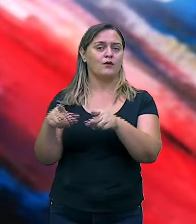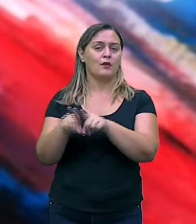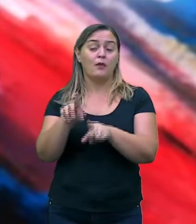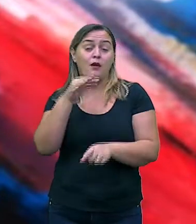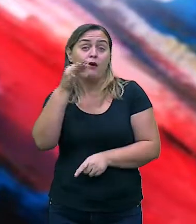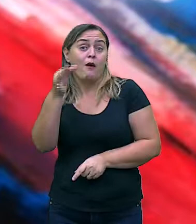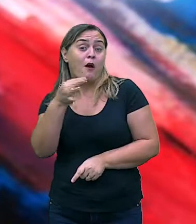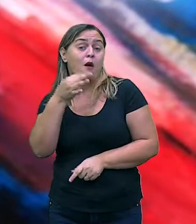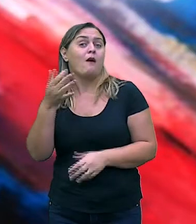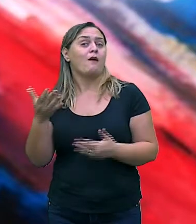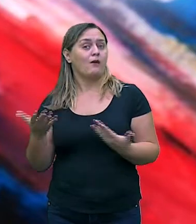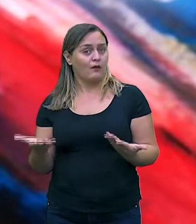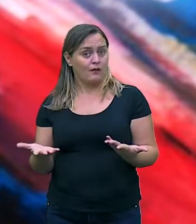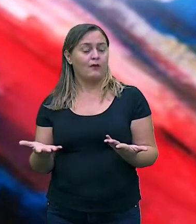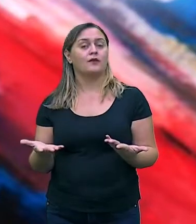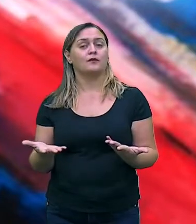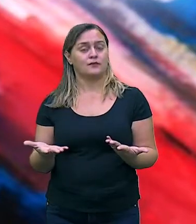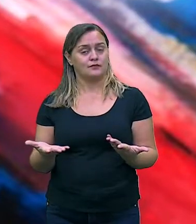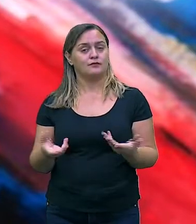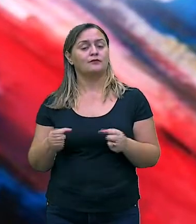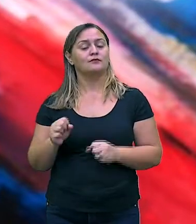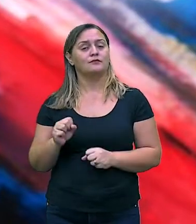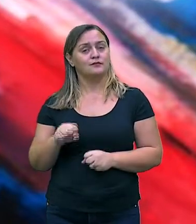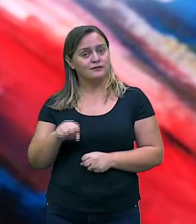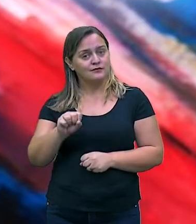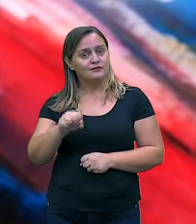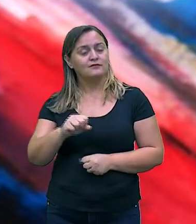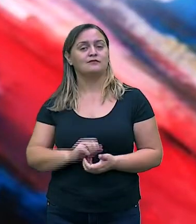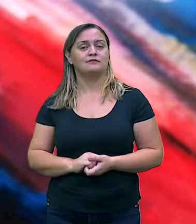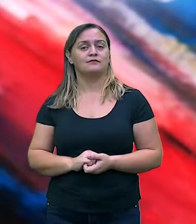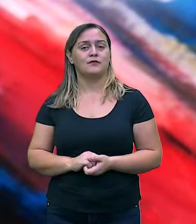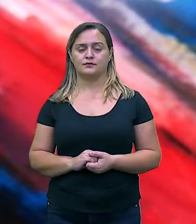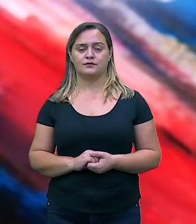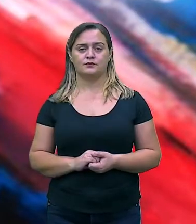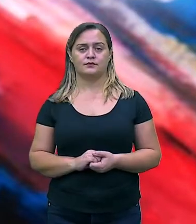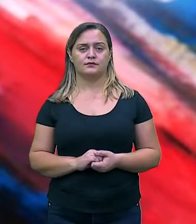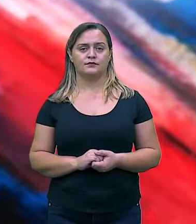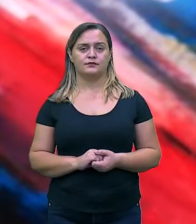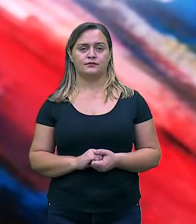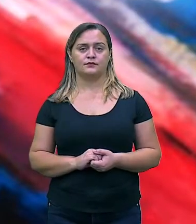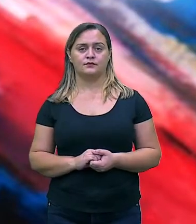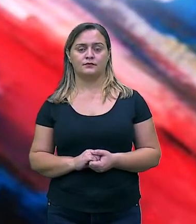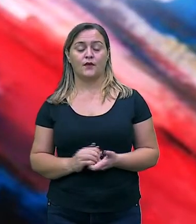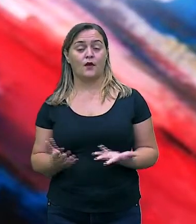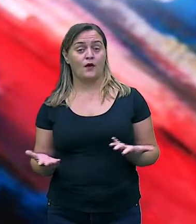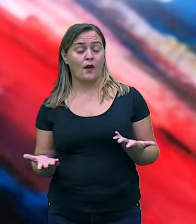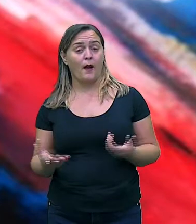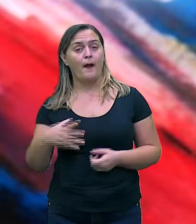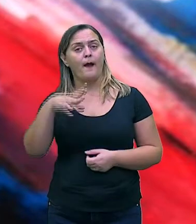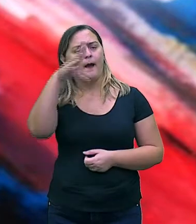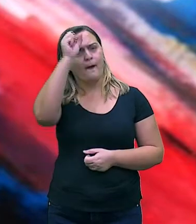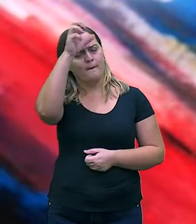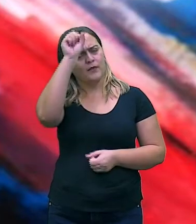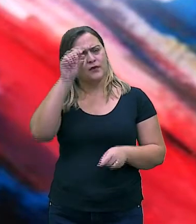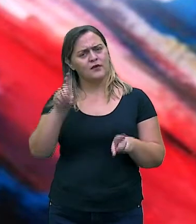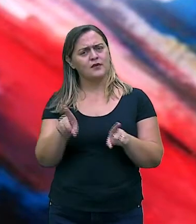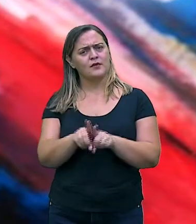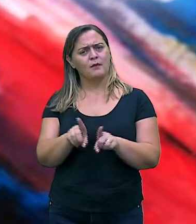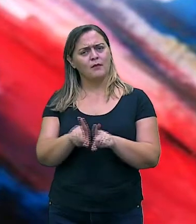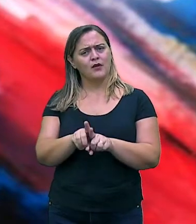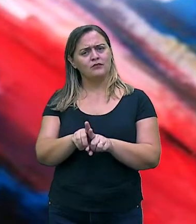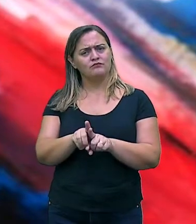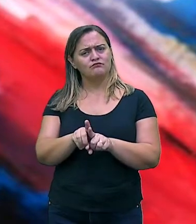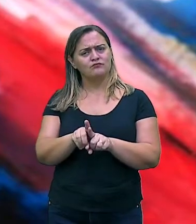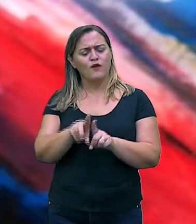música. O artista ele interage com o ambiente a todo momento. E vamos aprender um pouco mais sobre essa